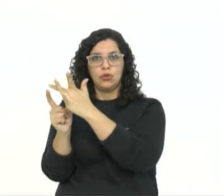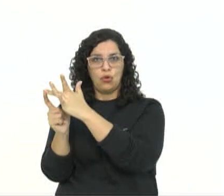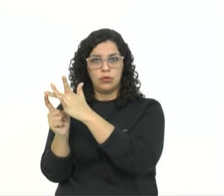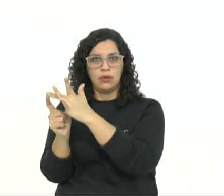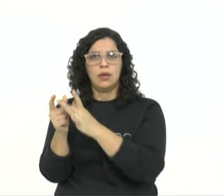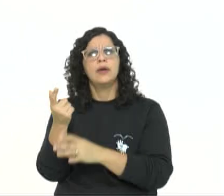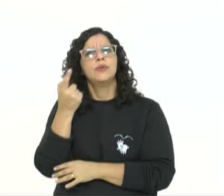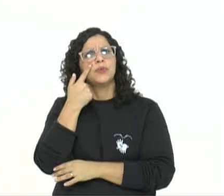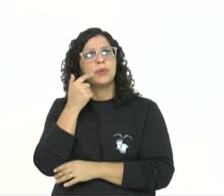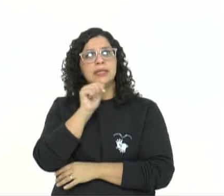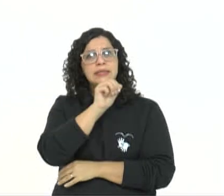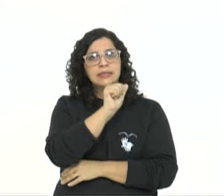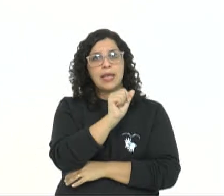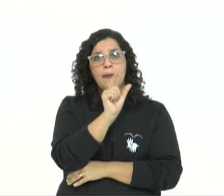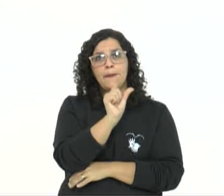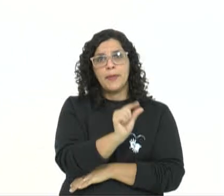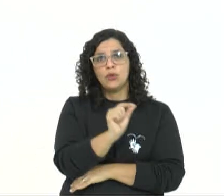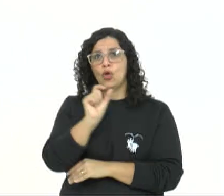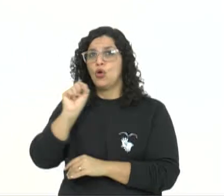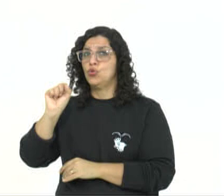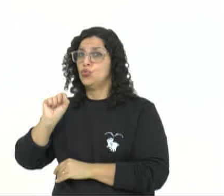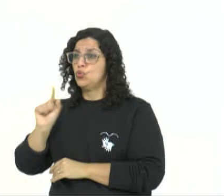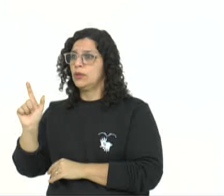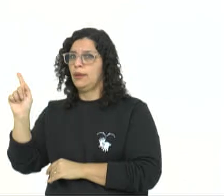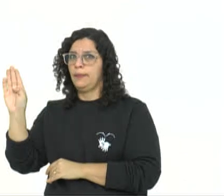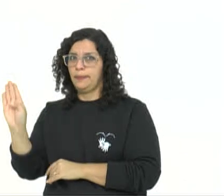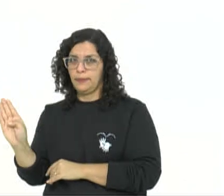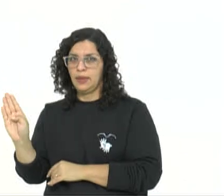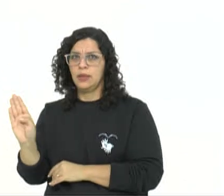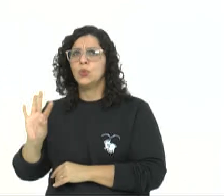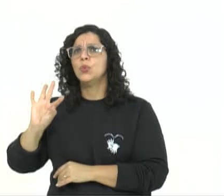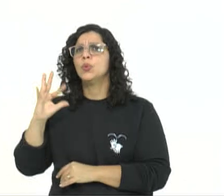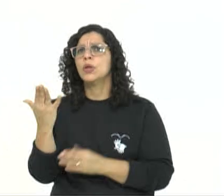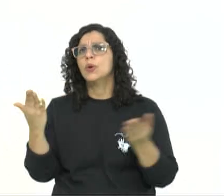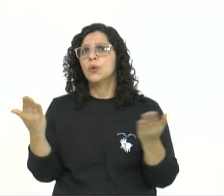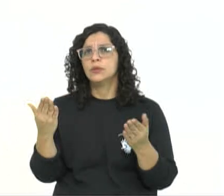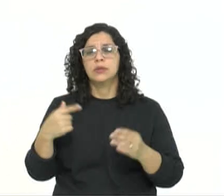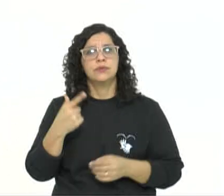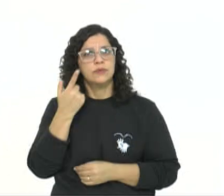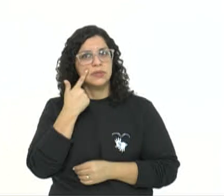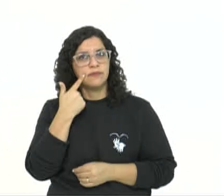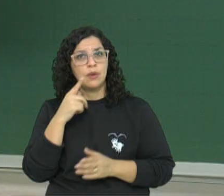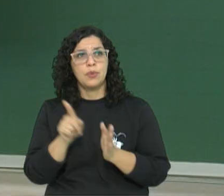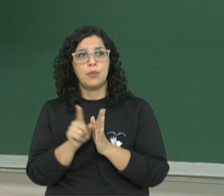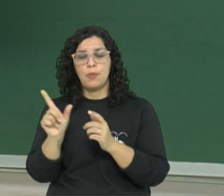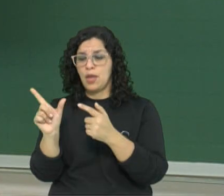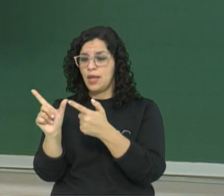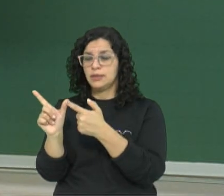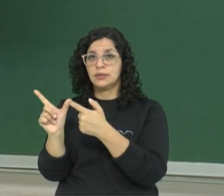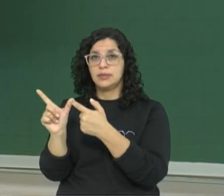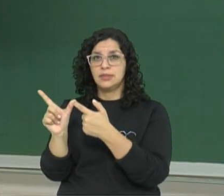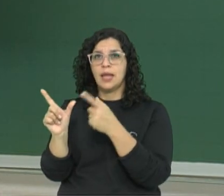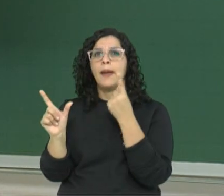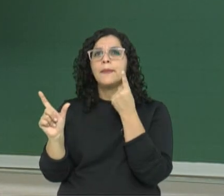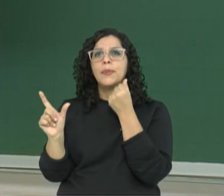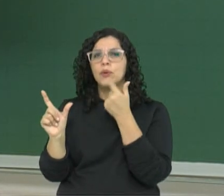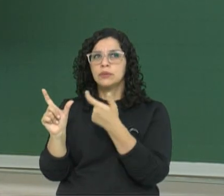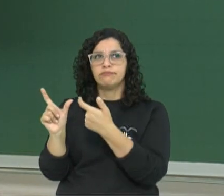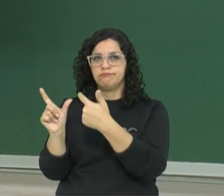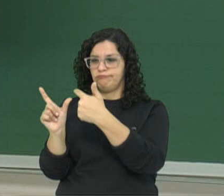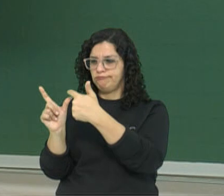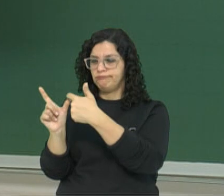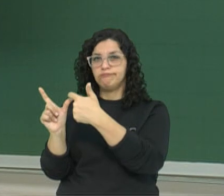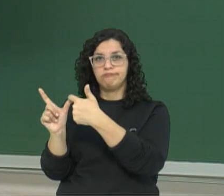admitindo-se que A seja menor que B, ou seja, o que acontece aqui? Você está com o polegar, certo? Como está sendo mostrado na